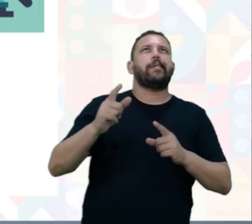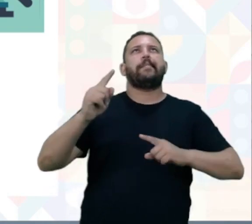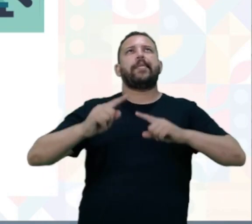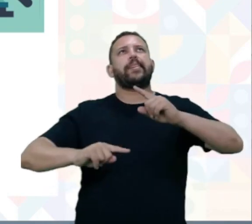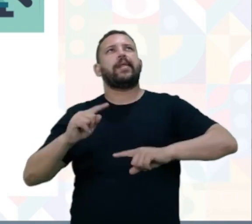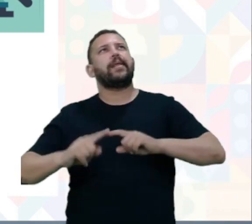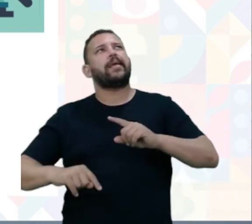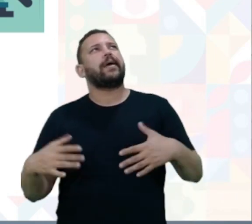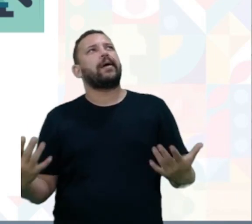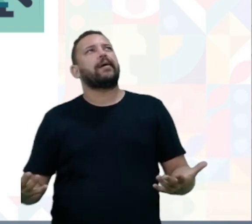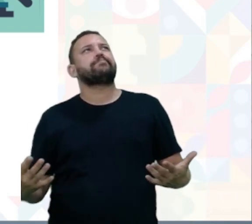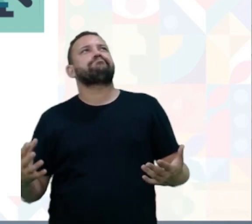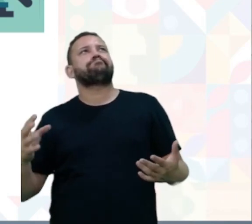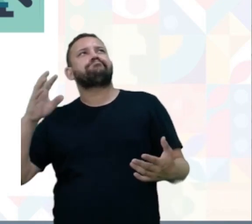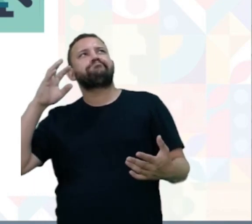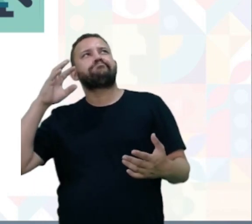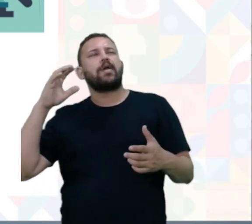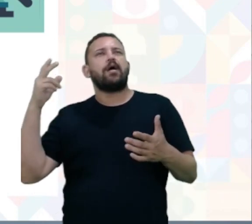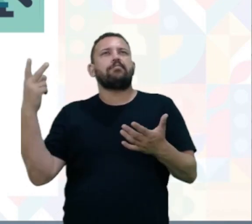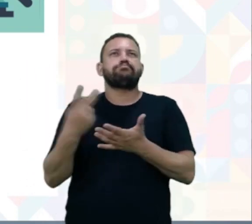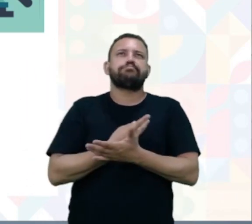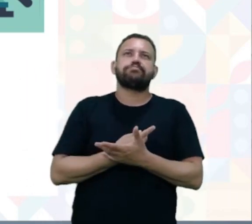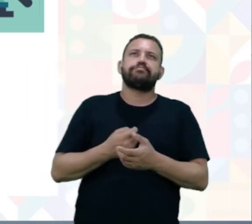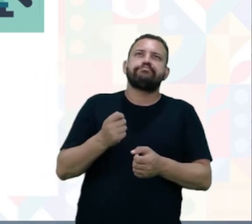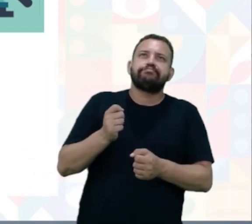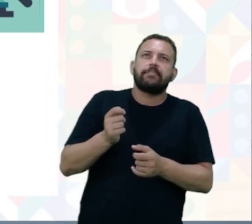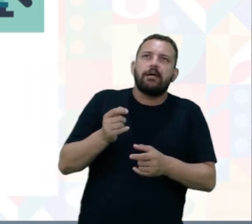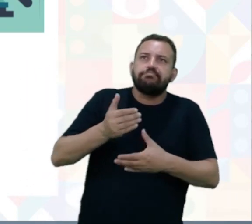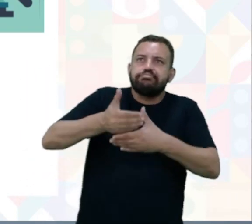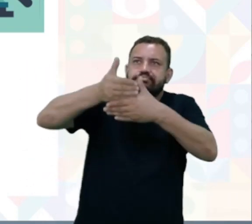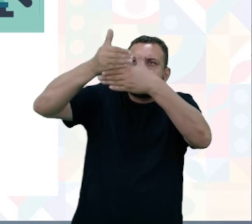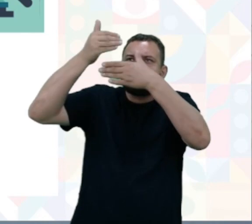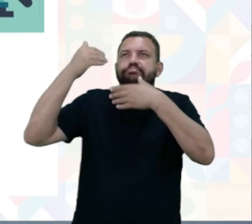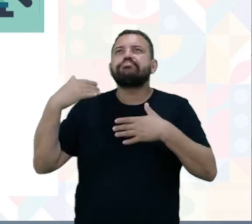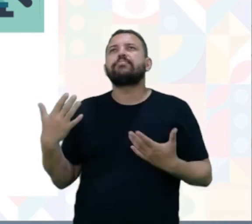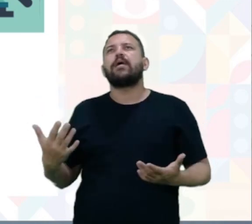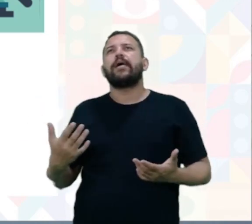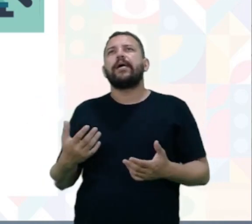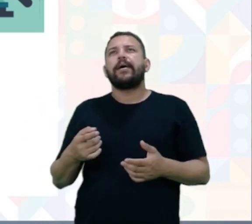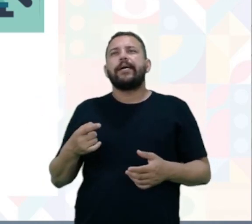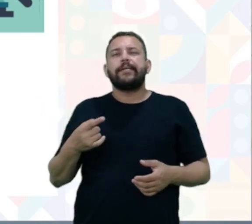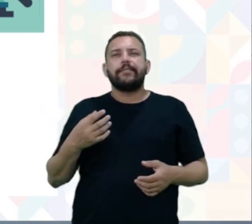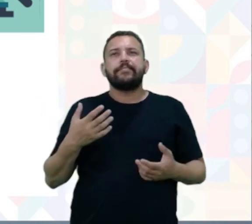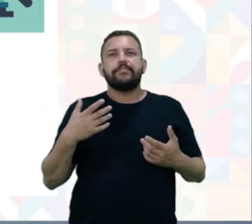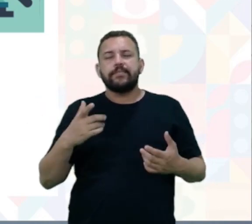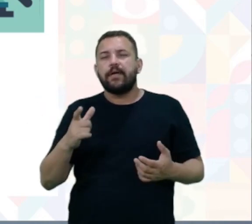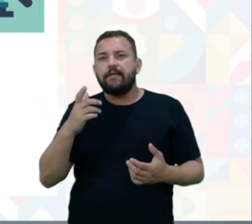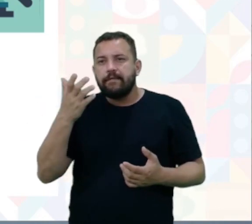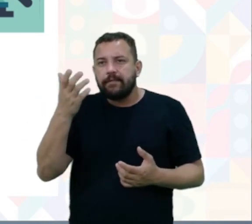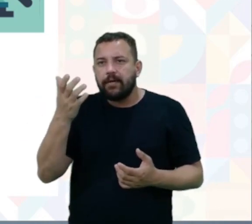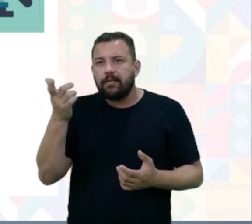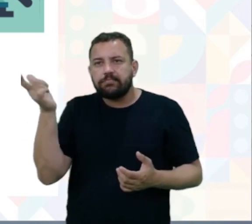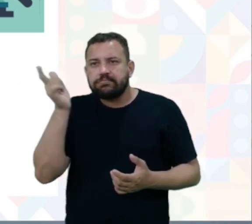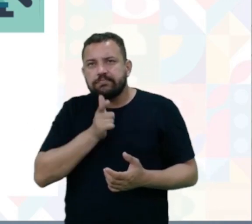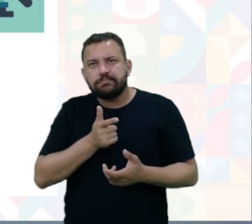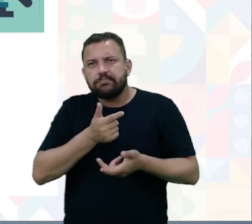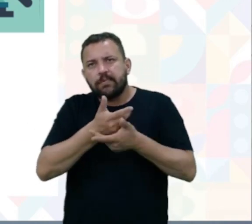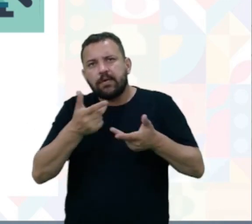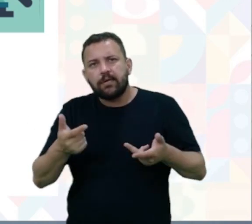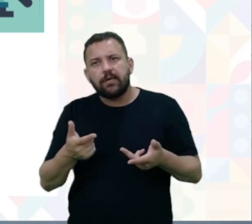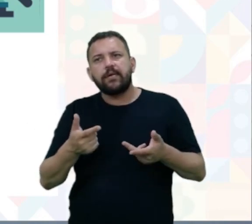materiais, realização de uma obra, necessidade de outros tipos de serviço, o que